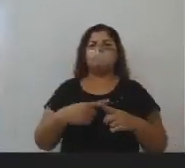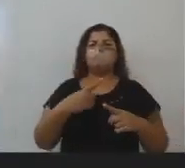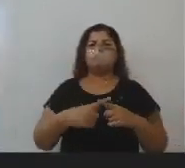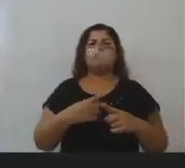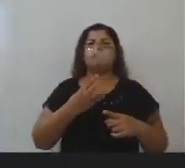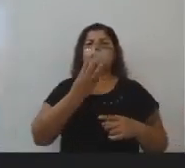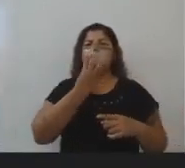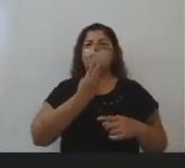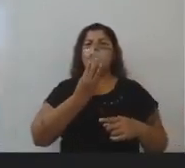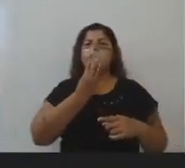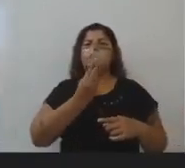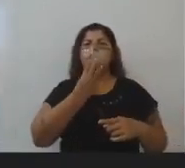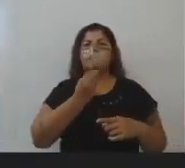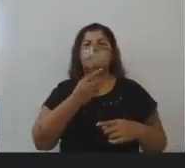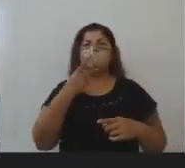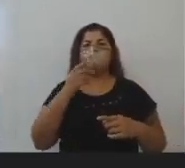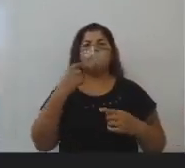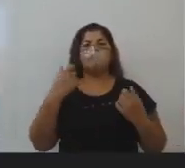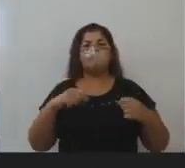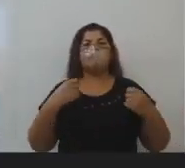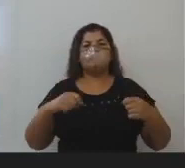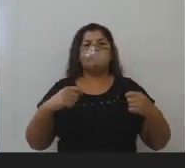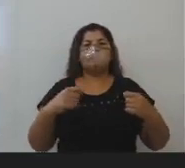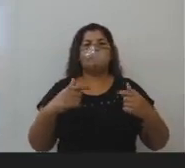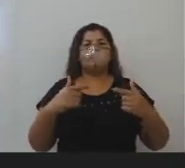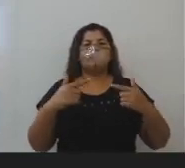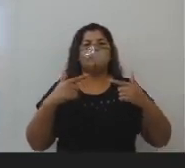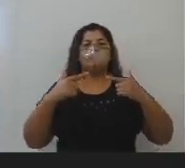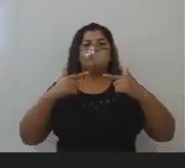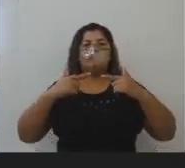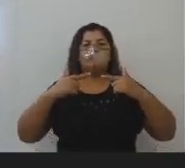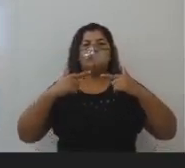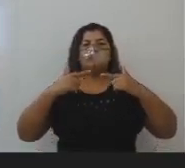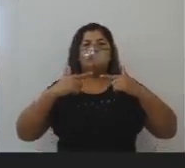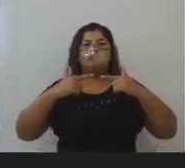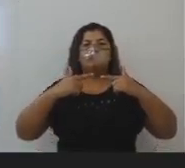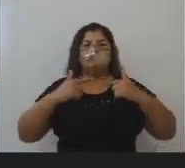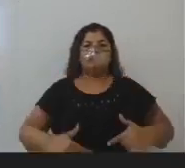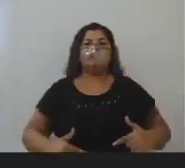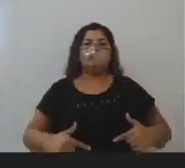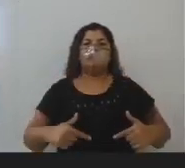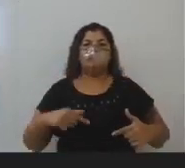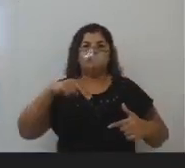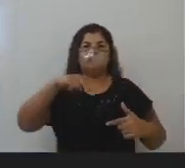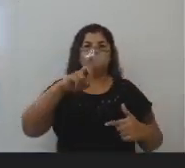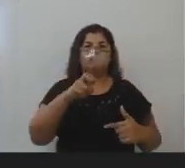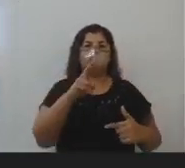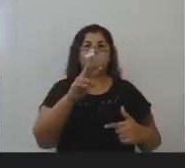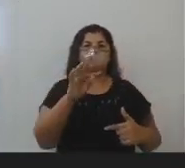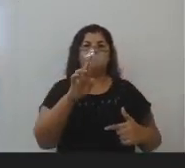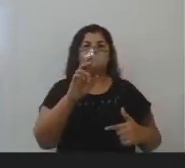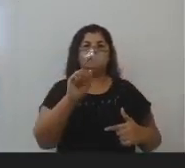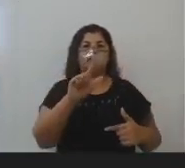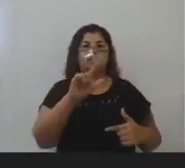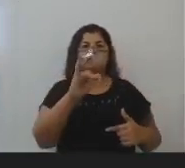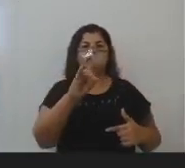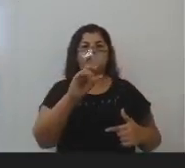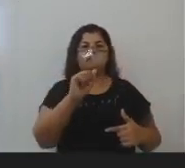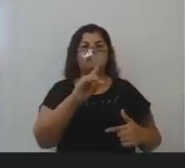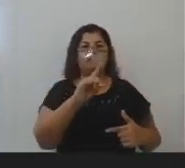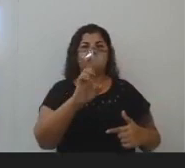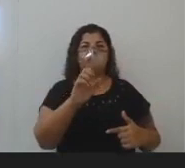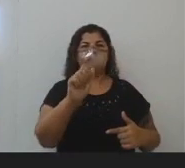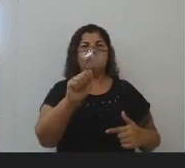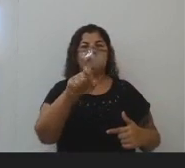que ele chama de neutralidade axiológica. Eu vou te explicar, calma. Neutralidade axiológica, ela diz o seguinte,